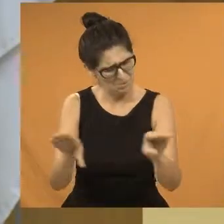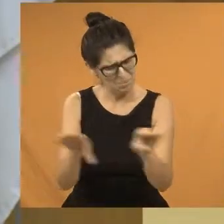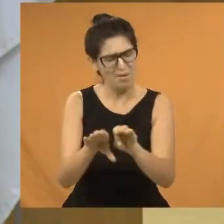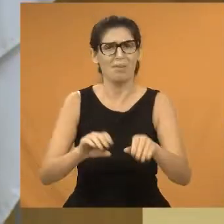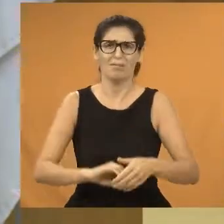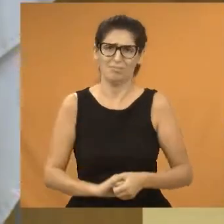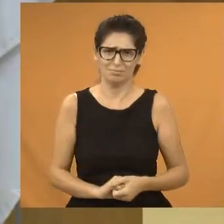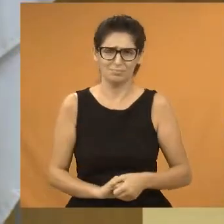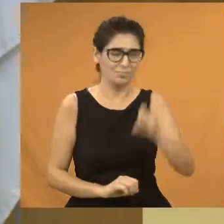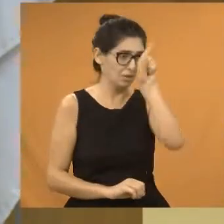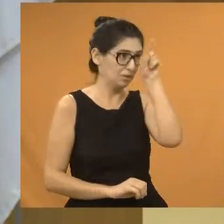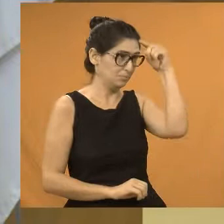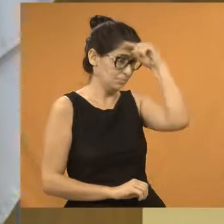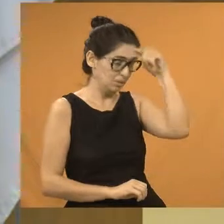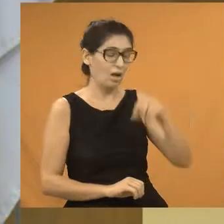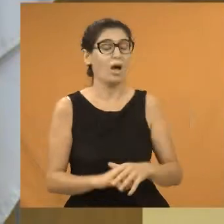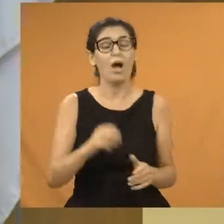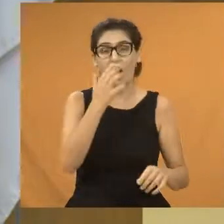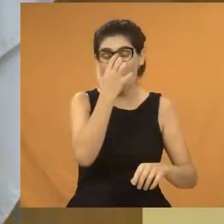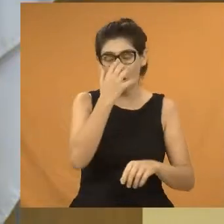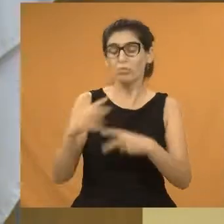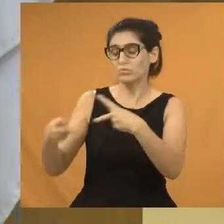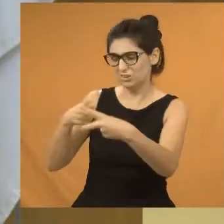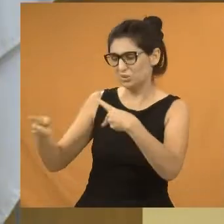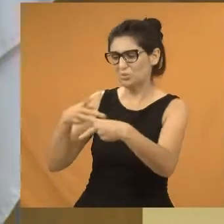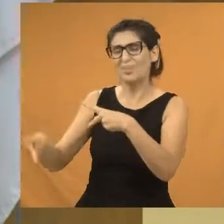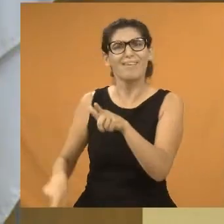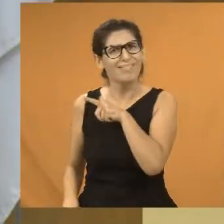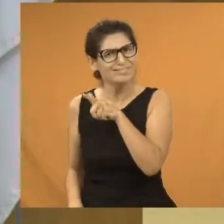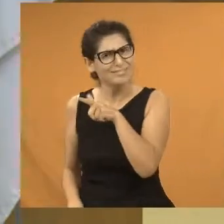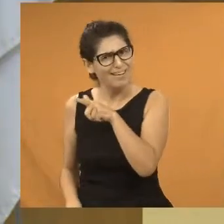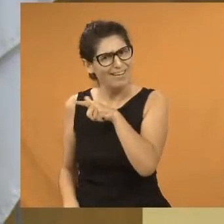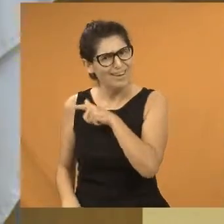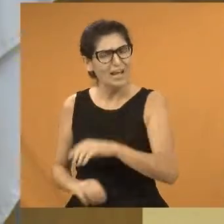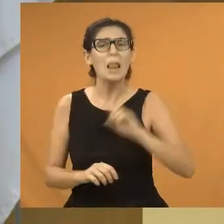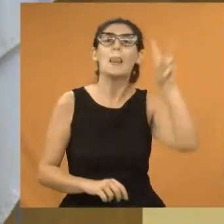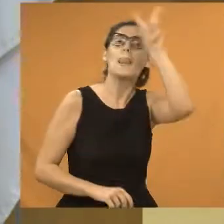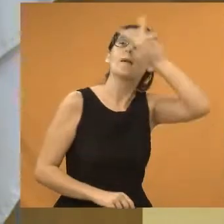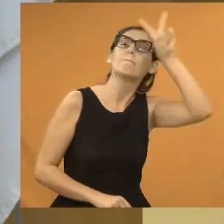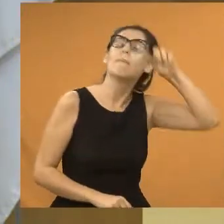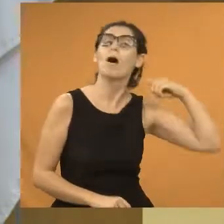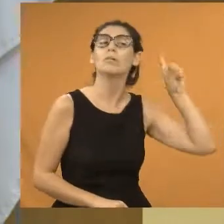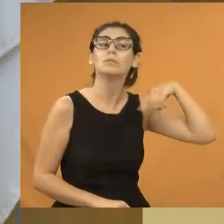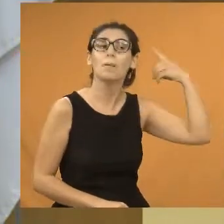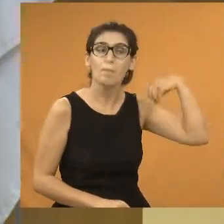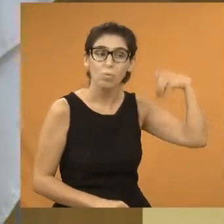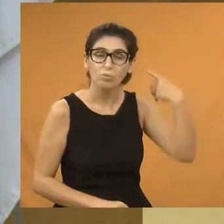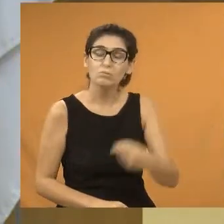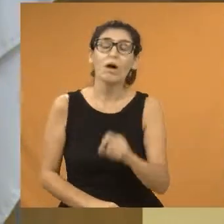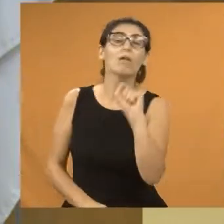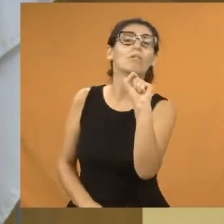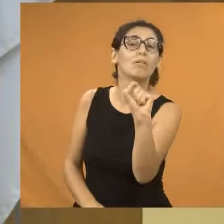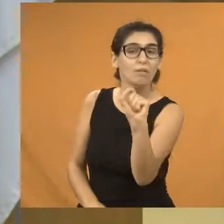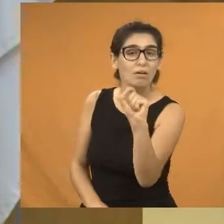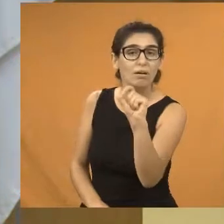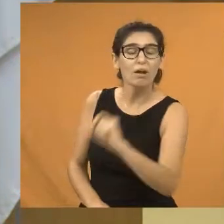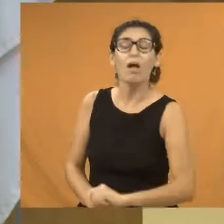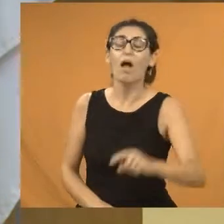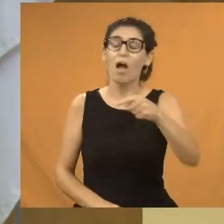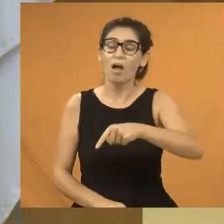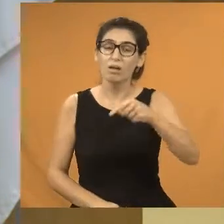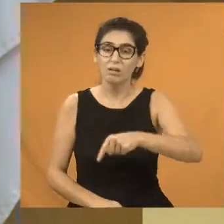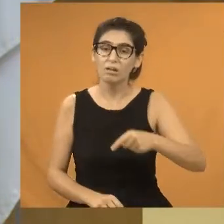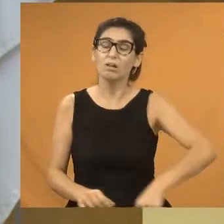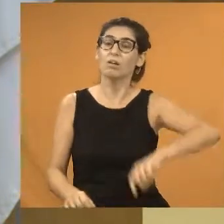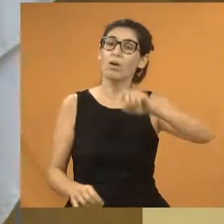Já temos um hospital regional aqui em São José dos Campos, mas queria lembrar, deputada, que a nossa região, só a nossa região, atende, esse